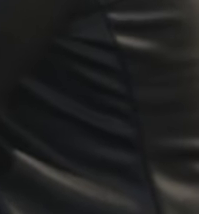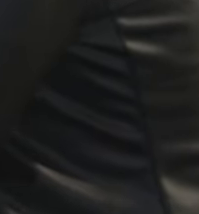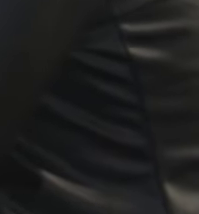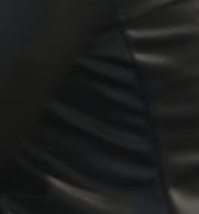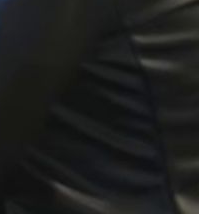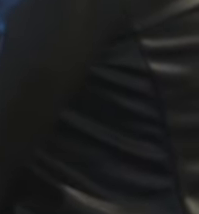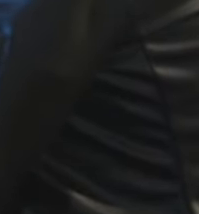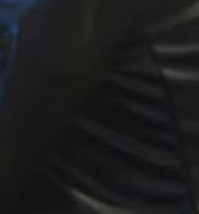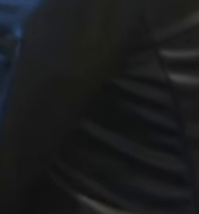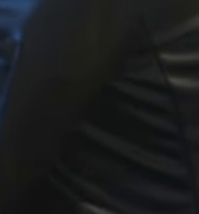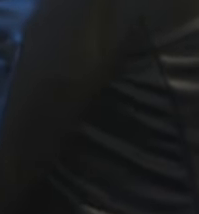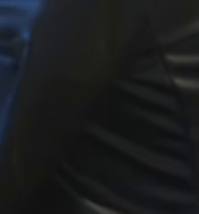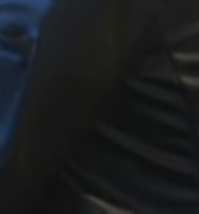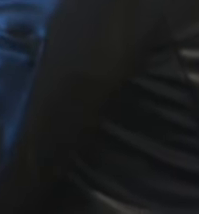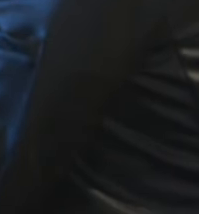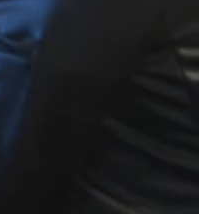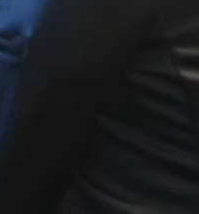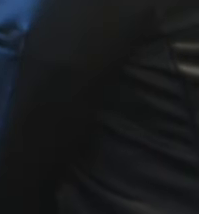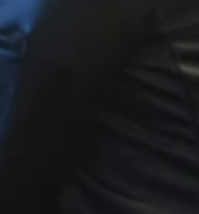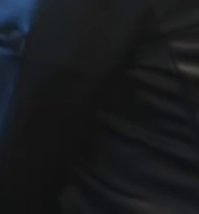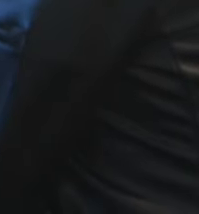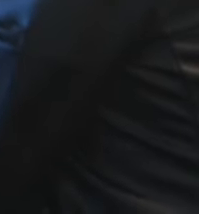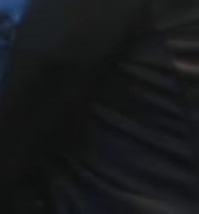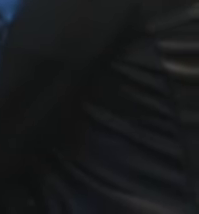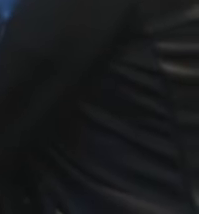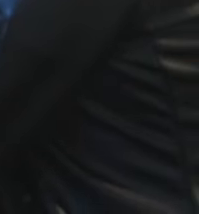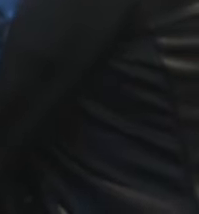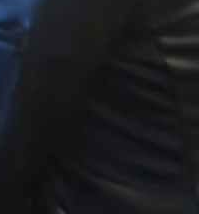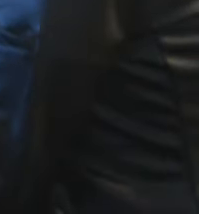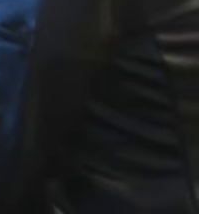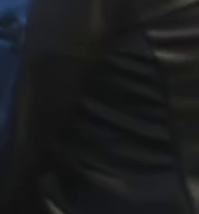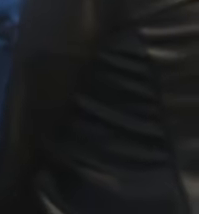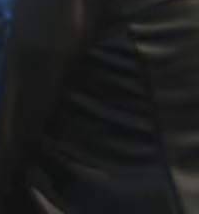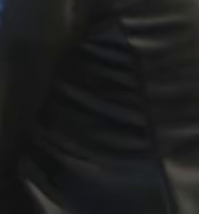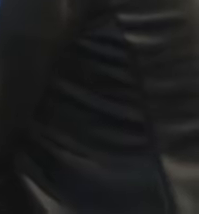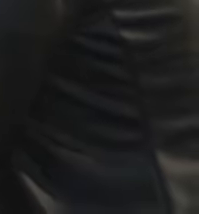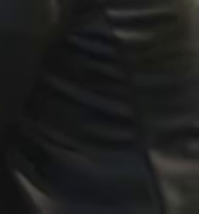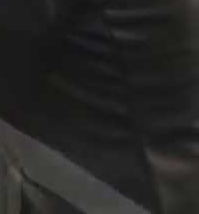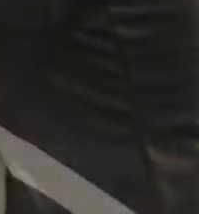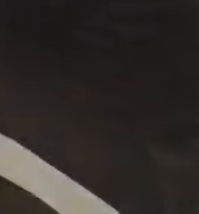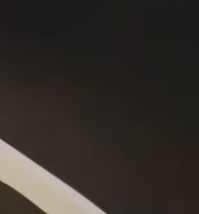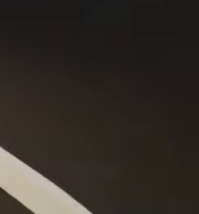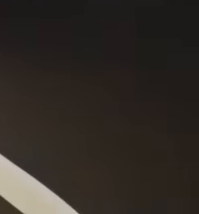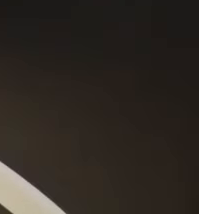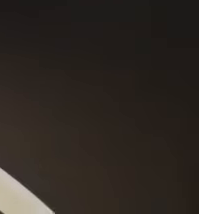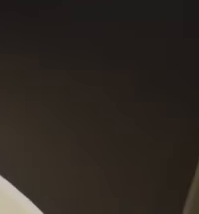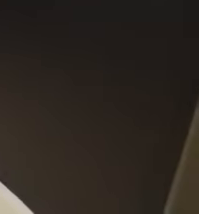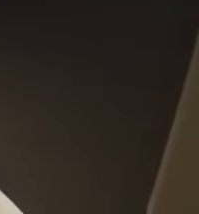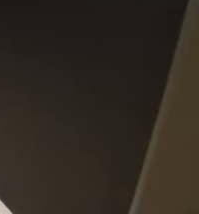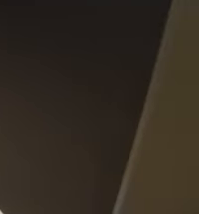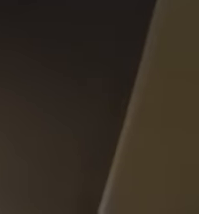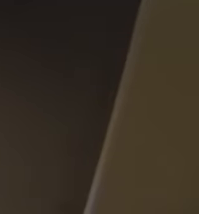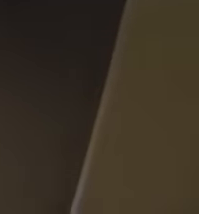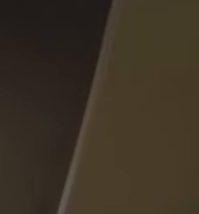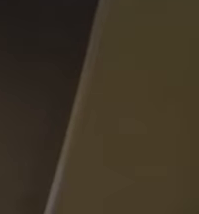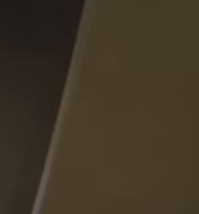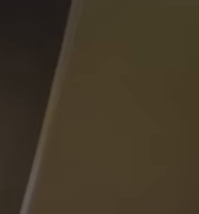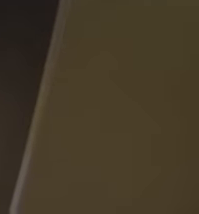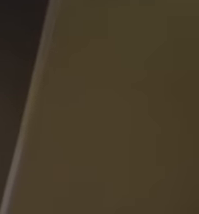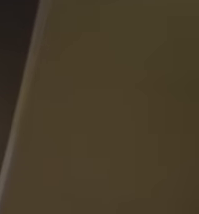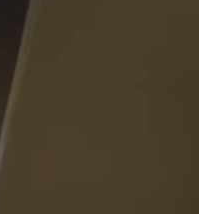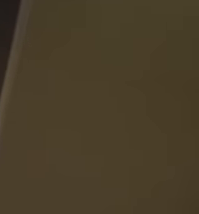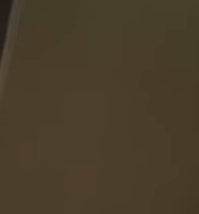Acreditou no que era medo, matou a inveja e seus segredos. Percebeu o gênio